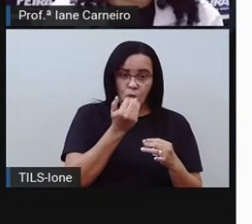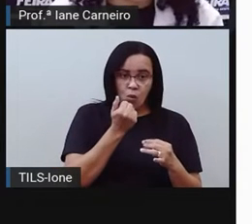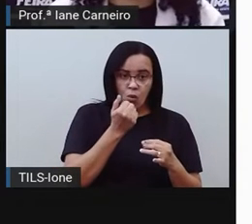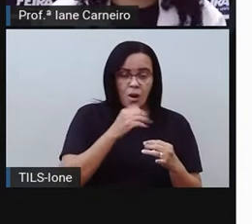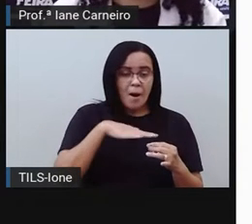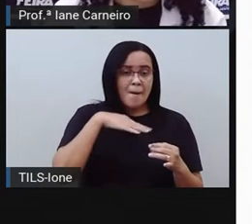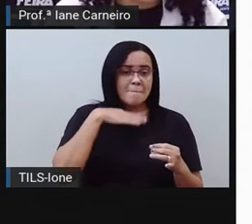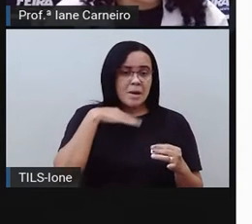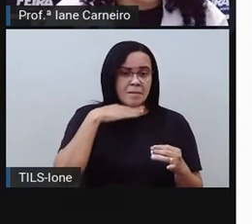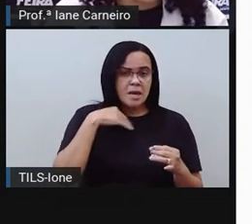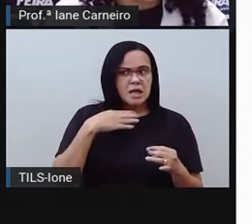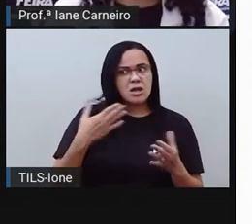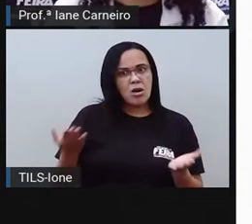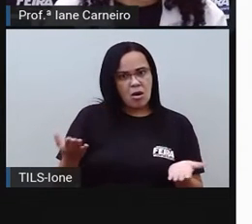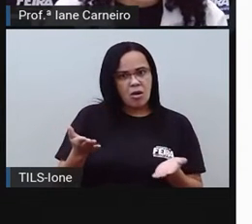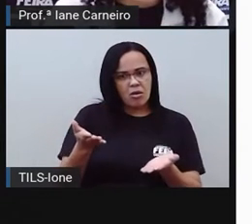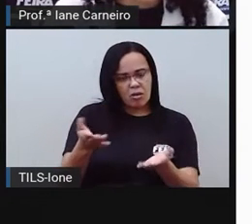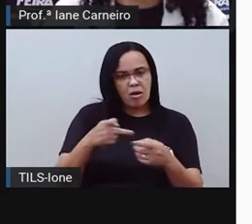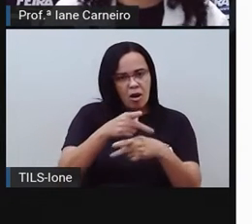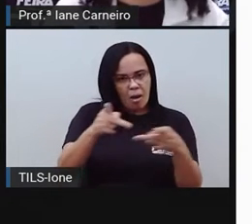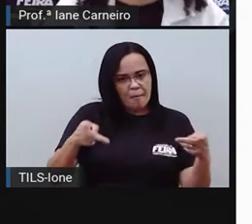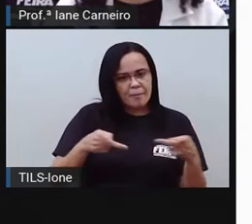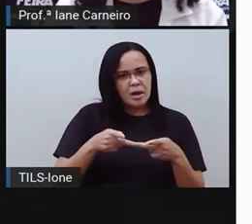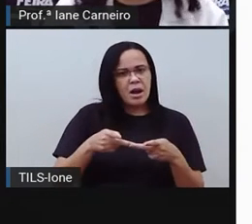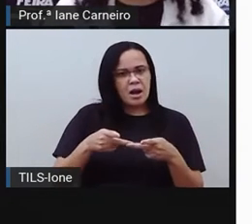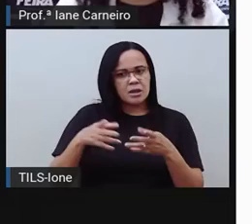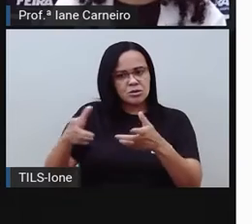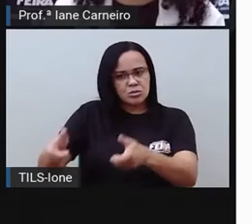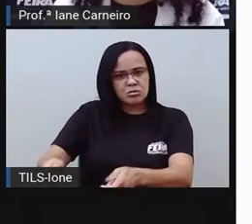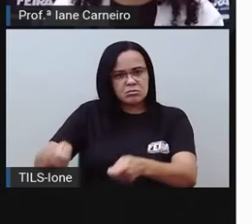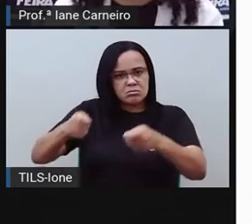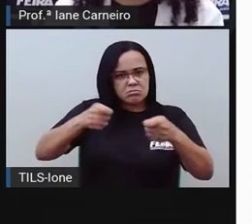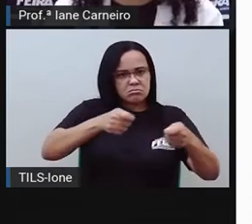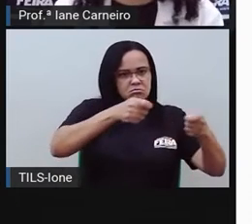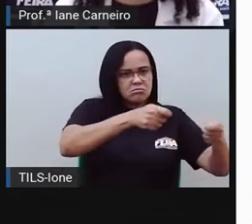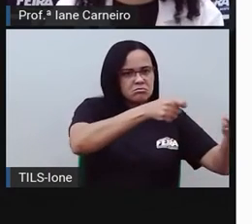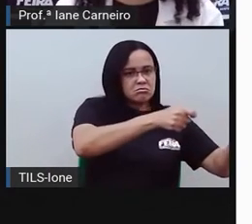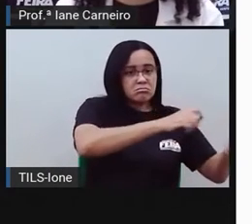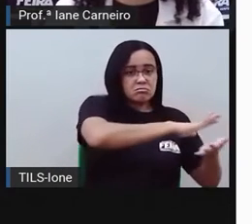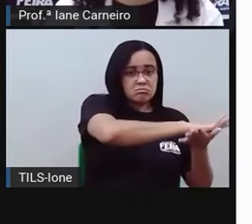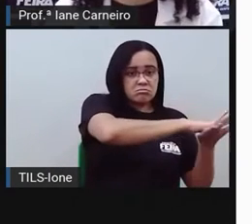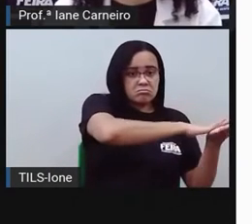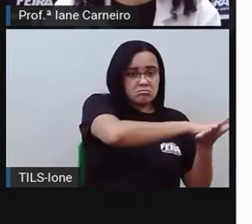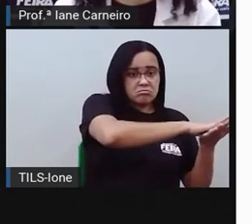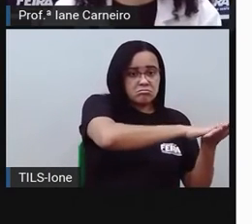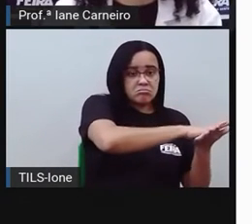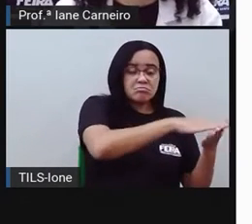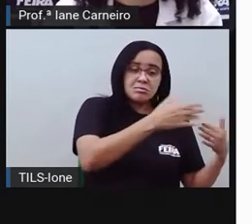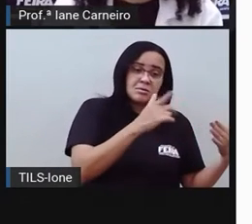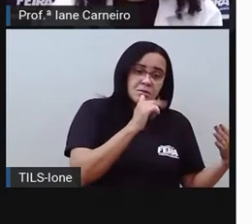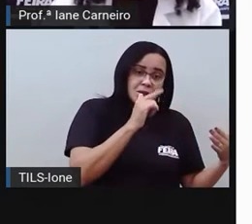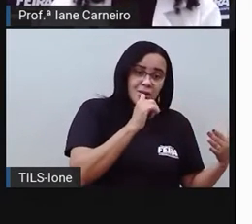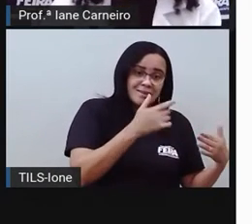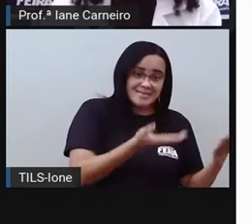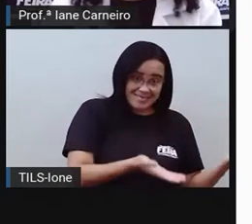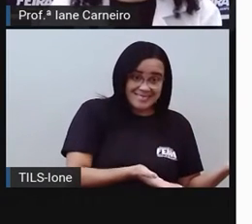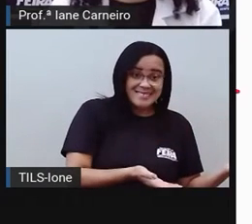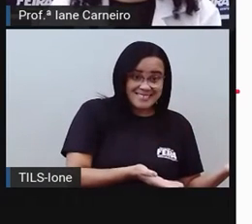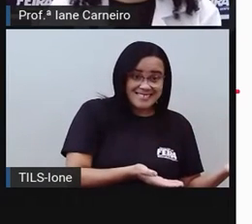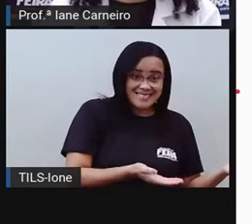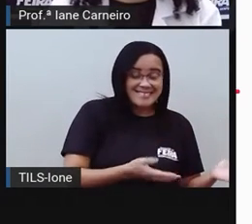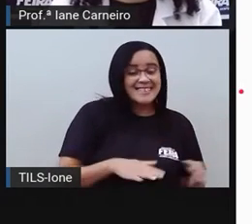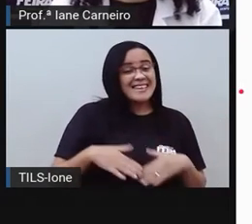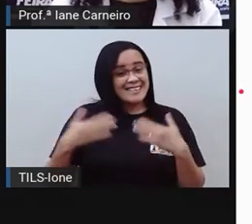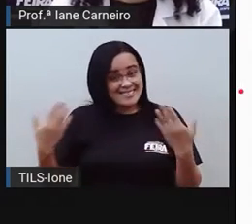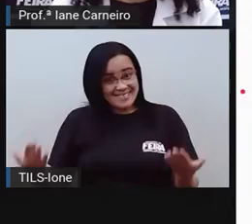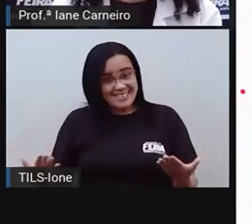faz aquela regra, sua mãe vai ficar como? Zangada, né? Então, eu sei porque eu sou mamãe também. Então, olha